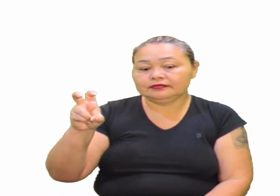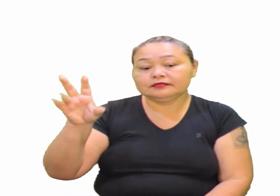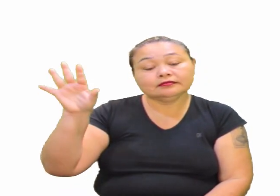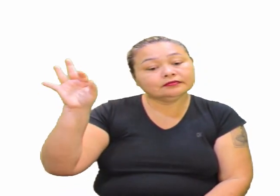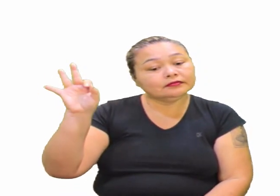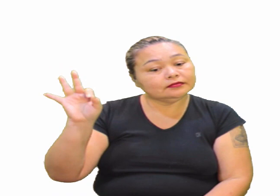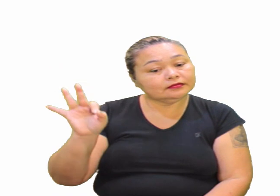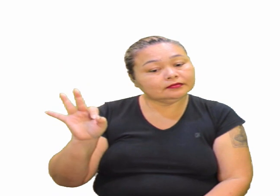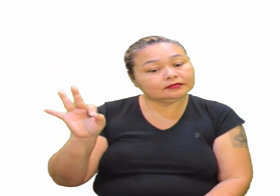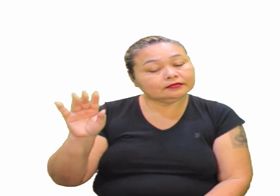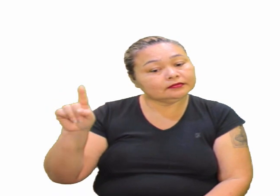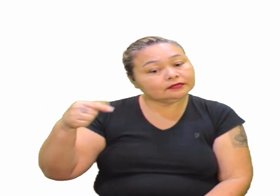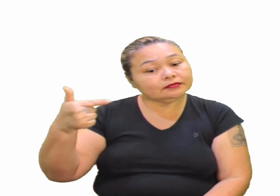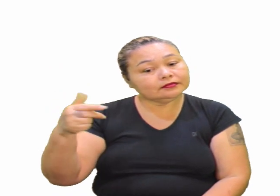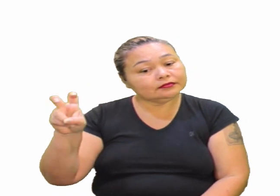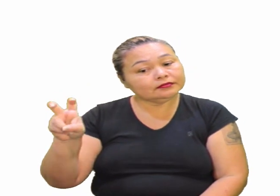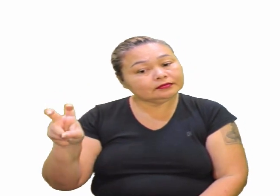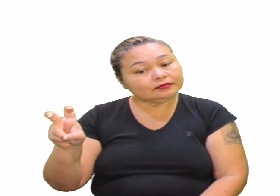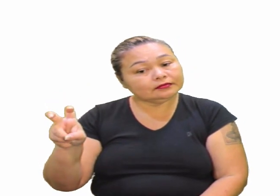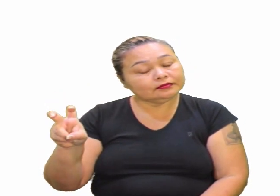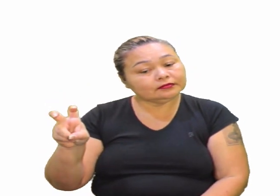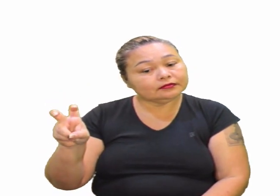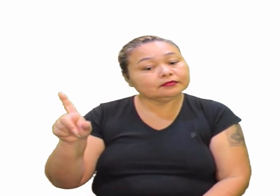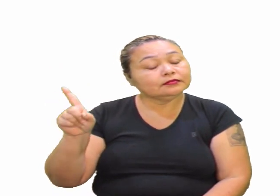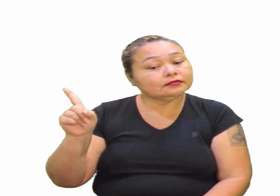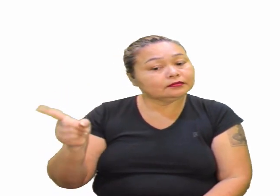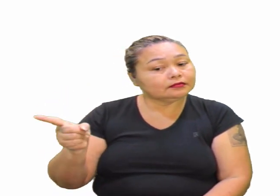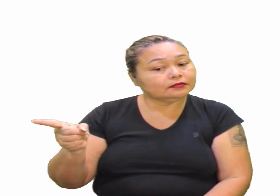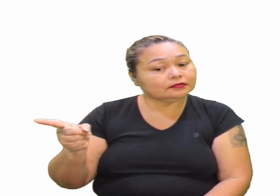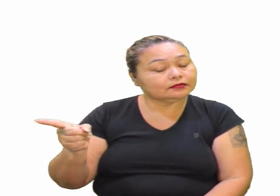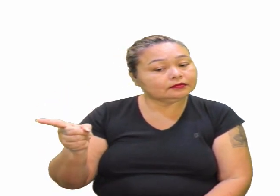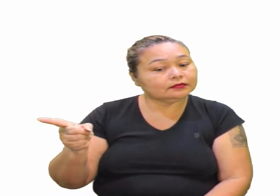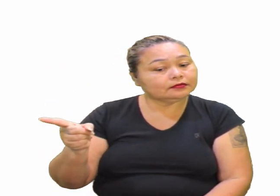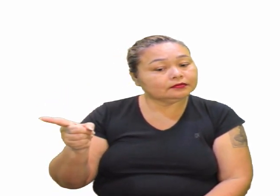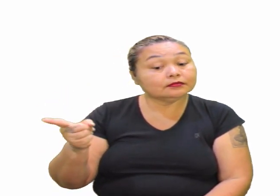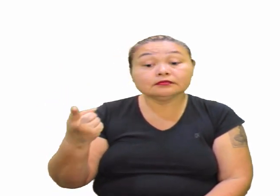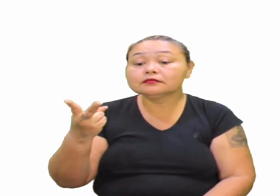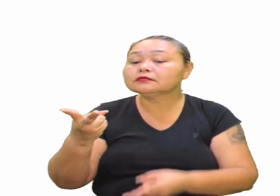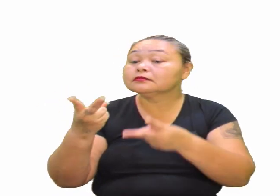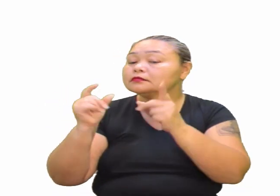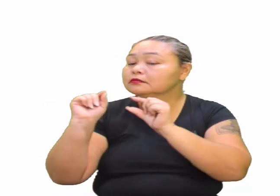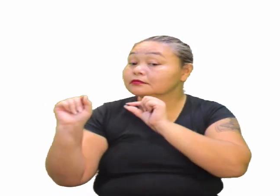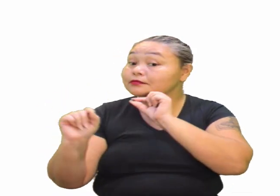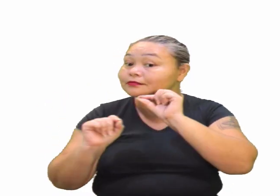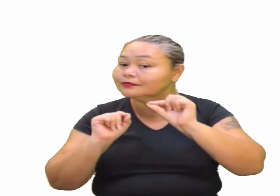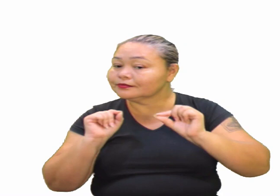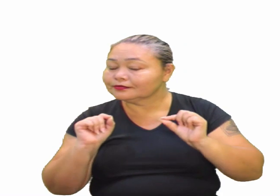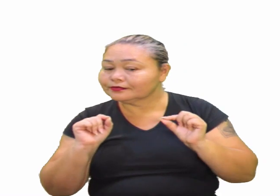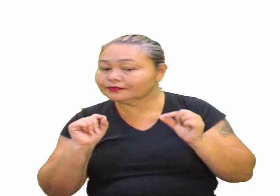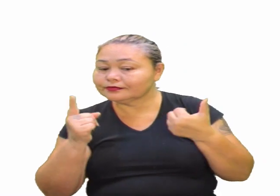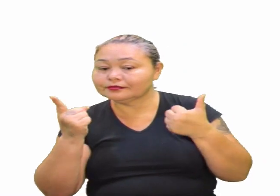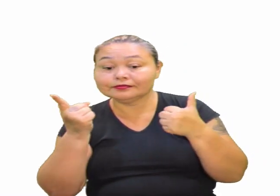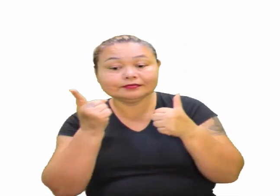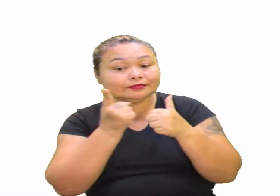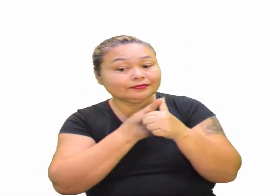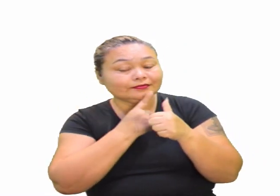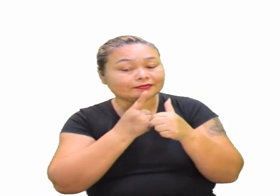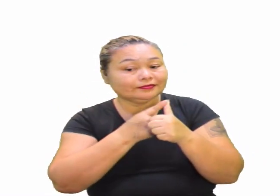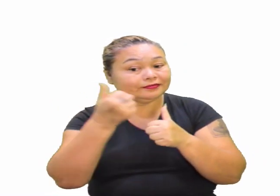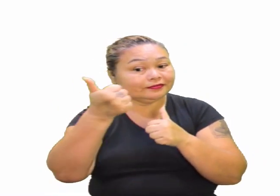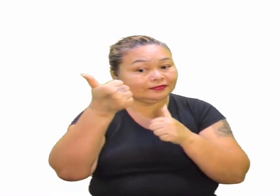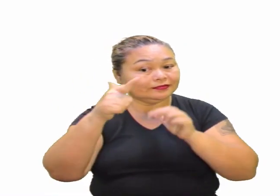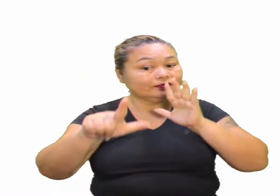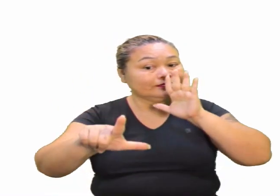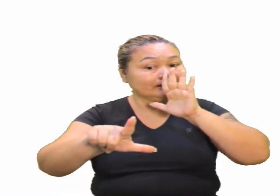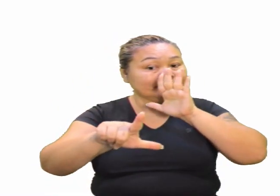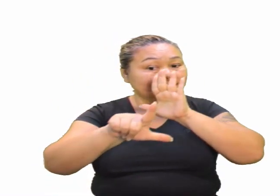75. E aqui por 25. Então, isso aqui, pessoal, a gente percebe o quê? Primeira lei mendeliana.